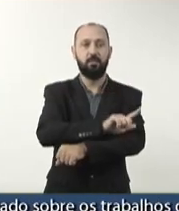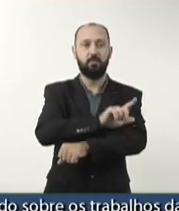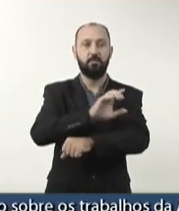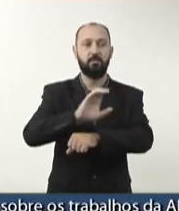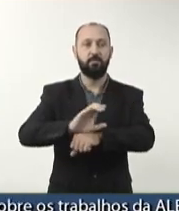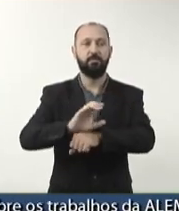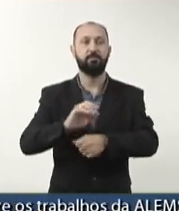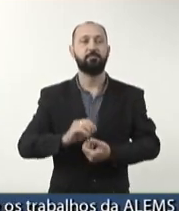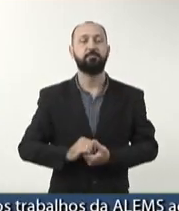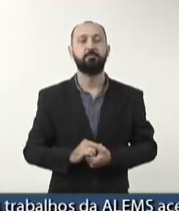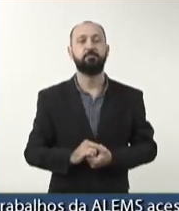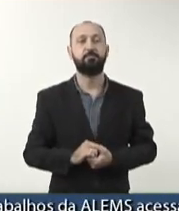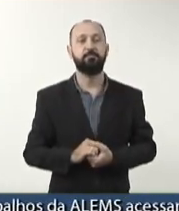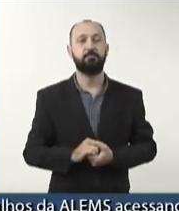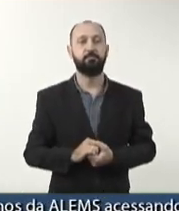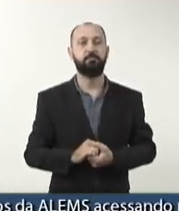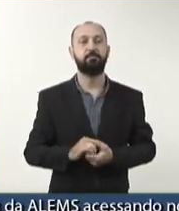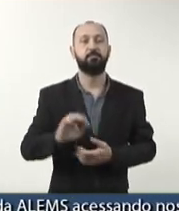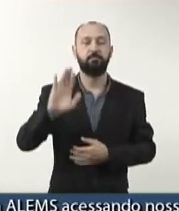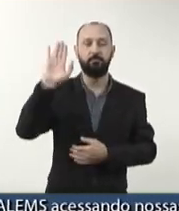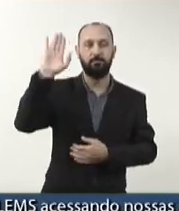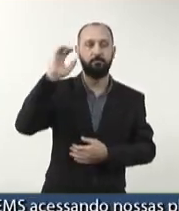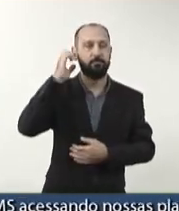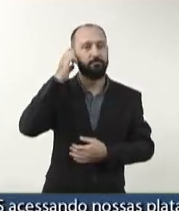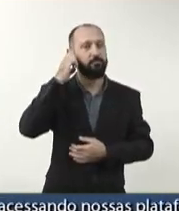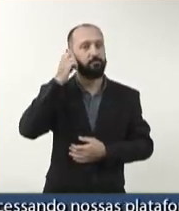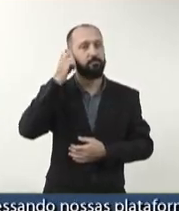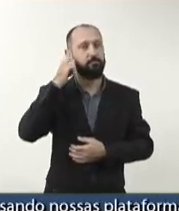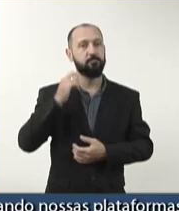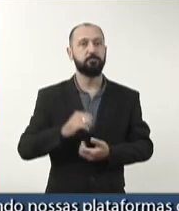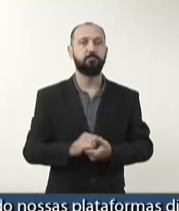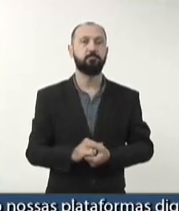Carapã. Pela ordem, senhor presidente.